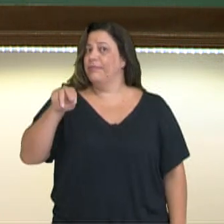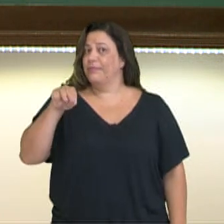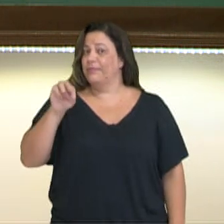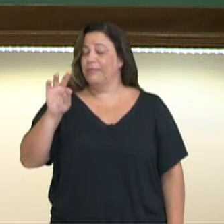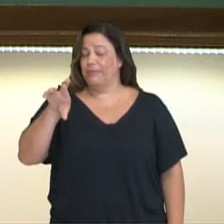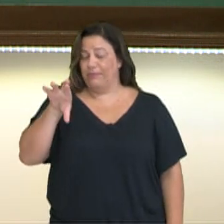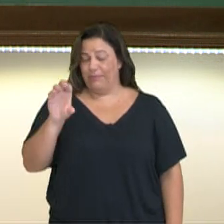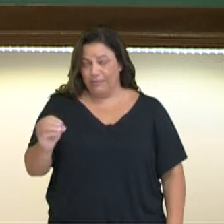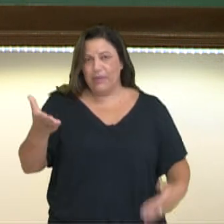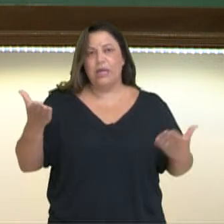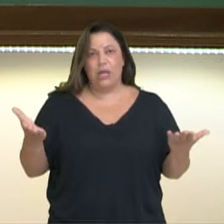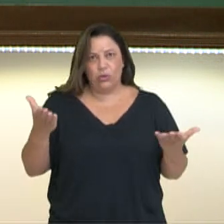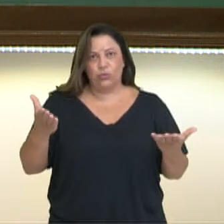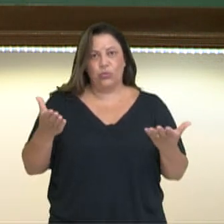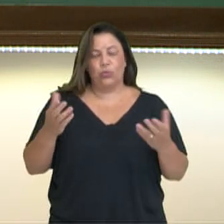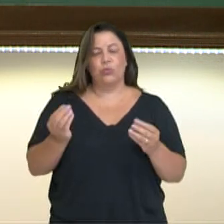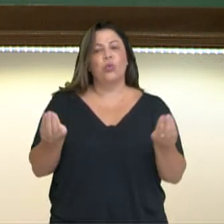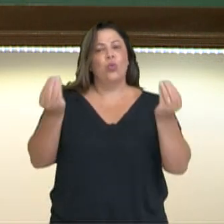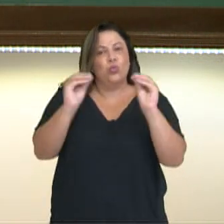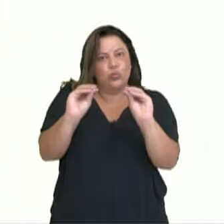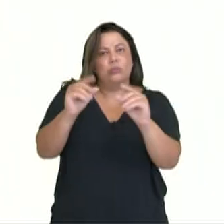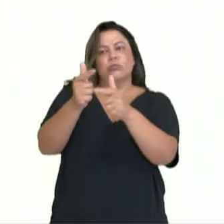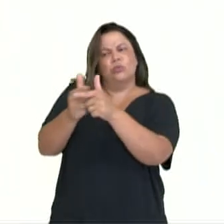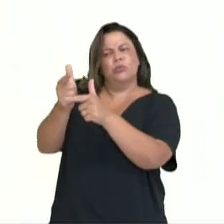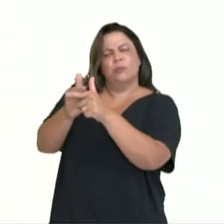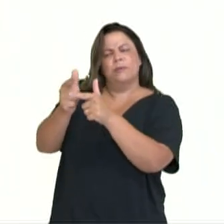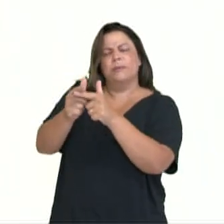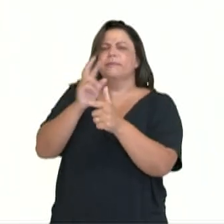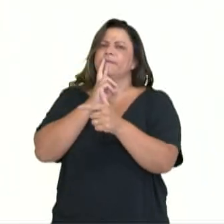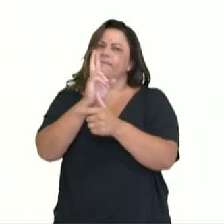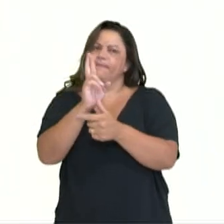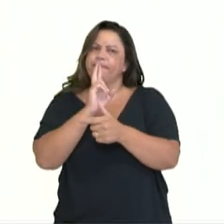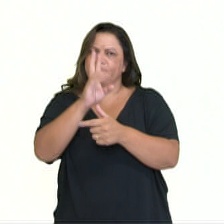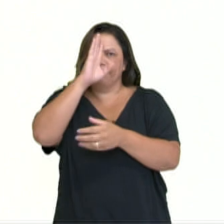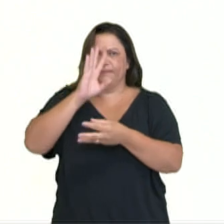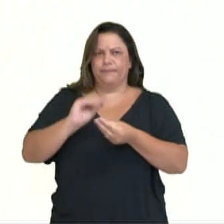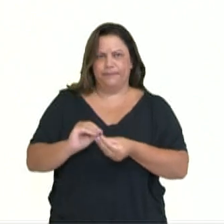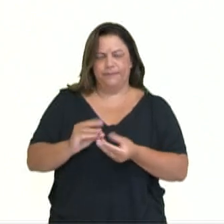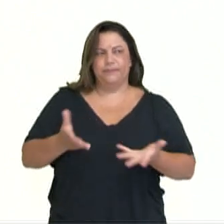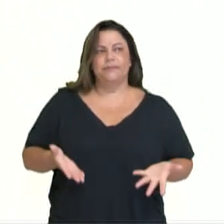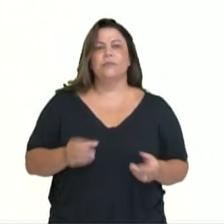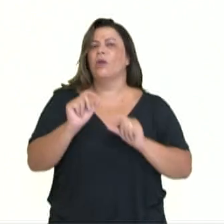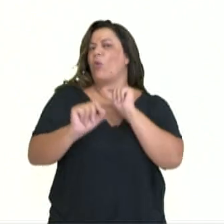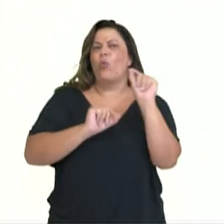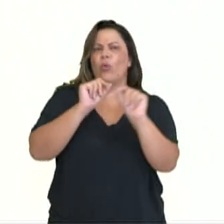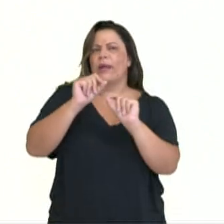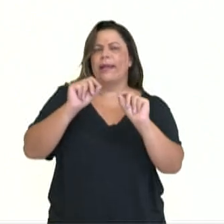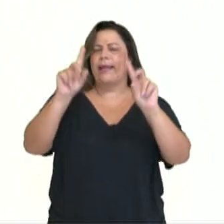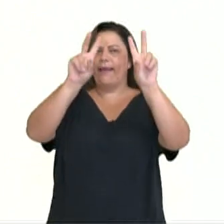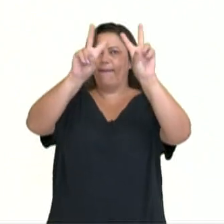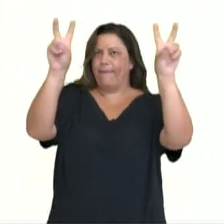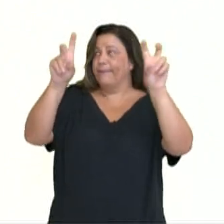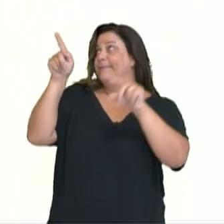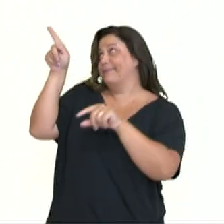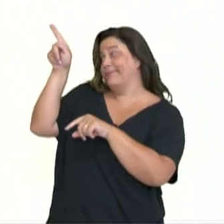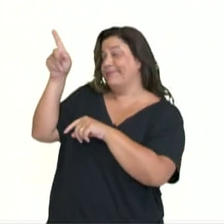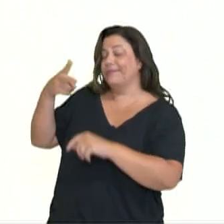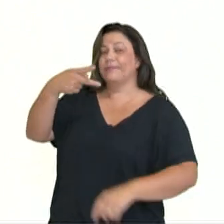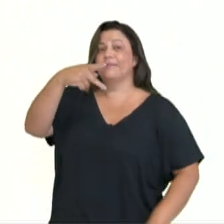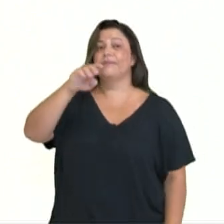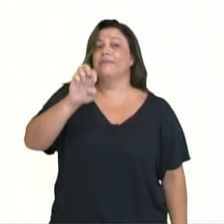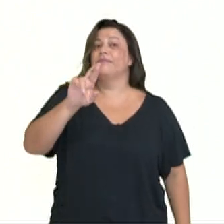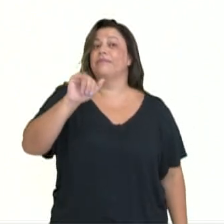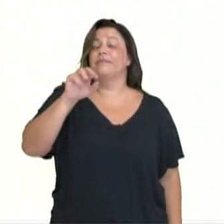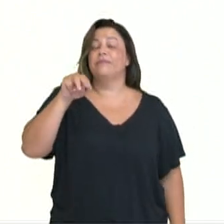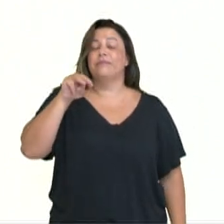resolver problemas envolvendo esses conceitos. Então, primeira coisa, o que é o perímetro? O perímetro é a ideia de contorno